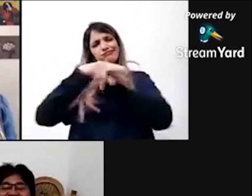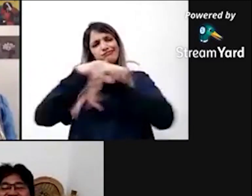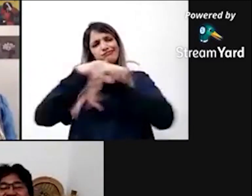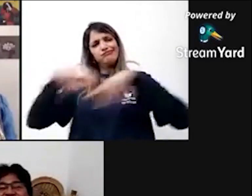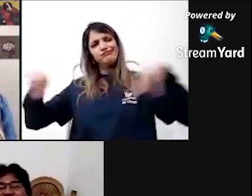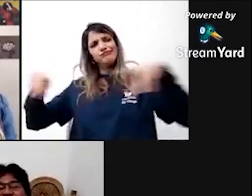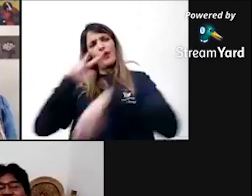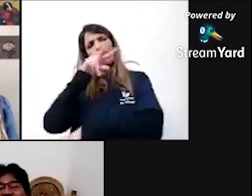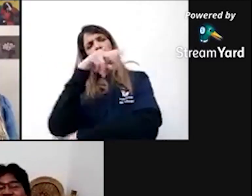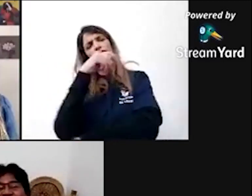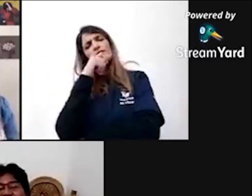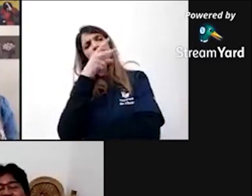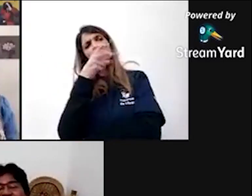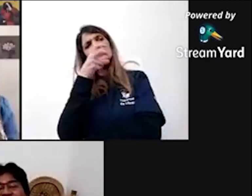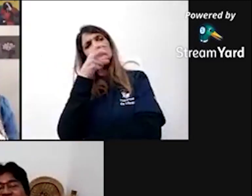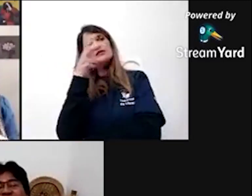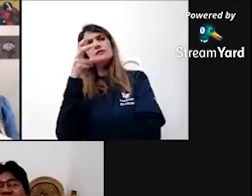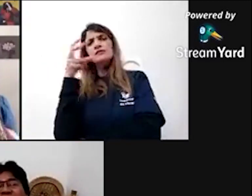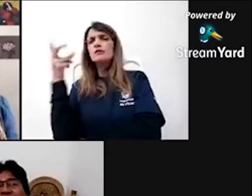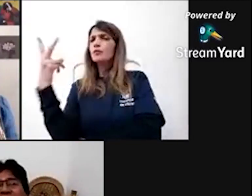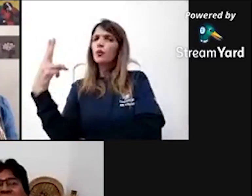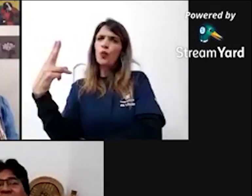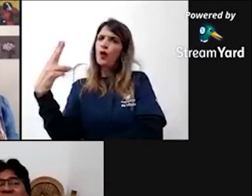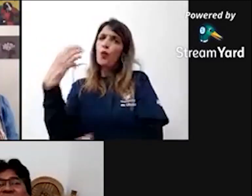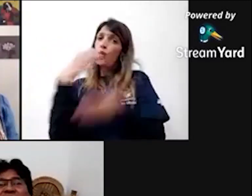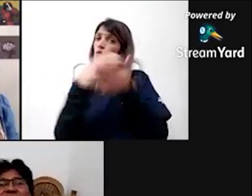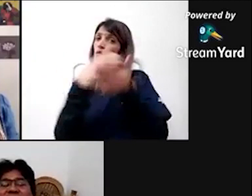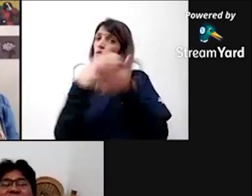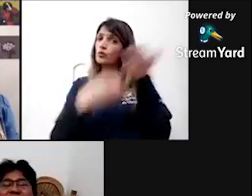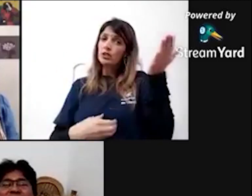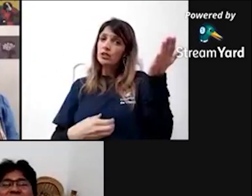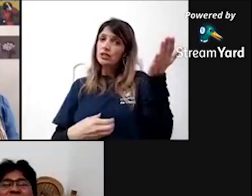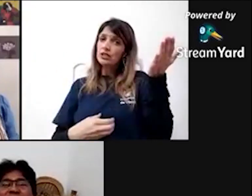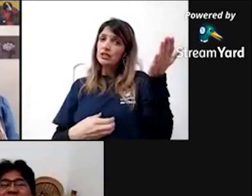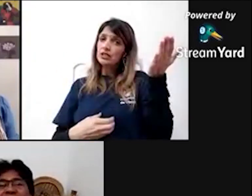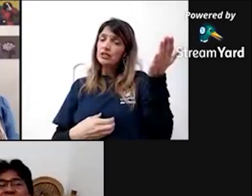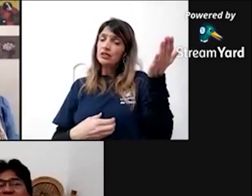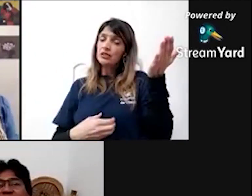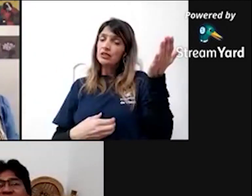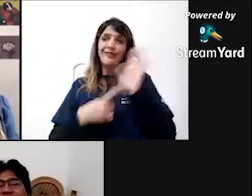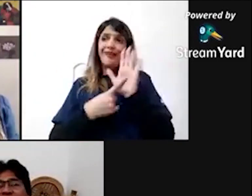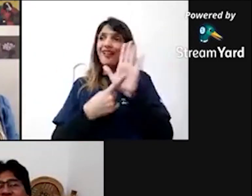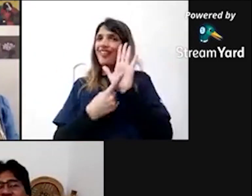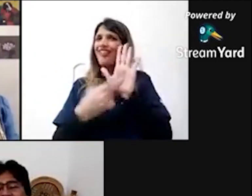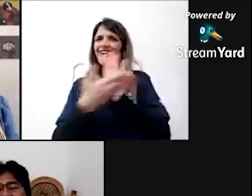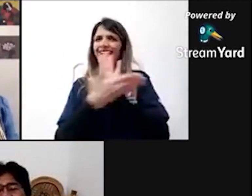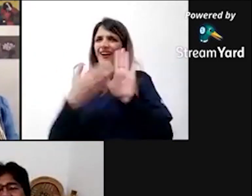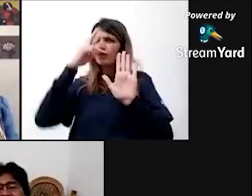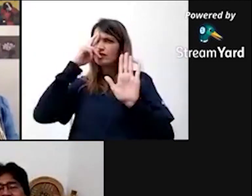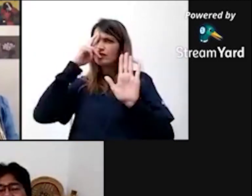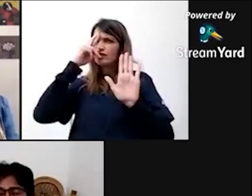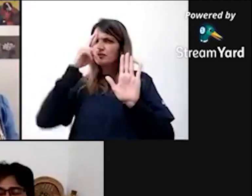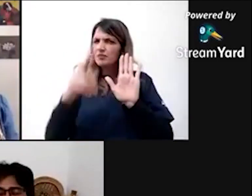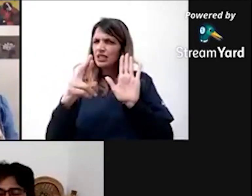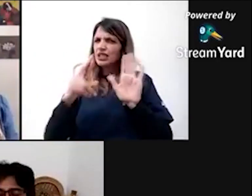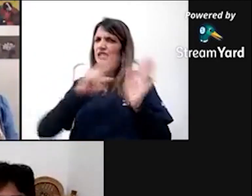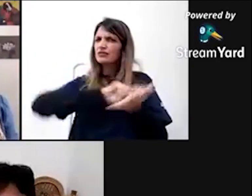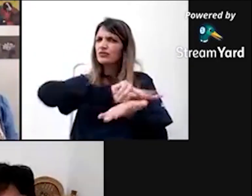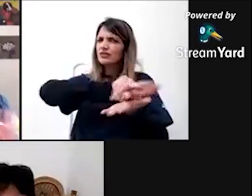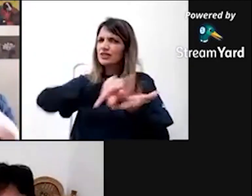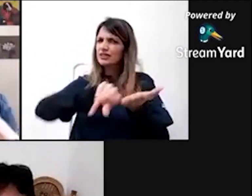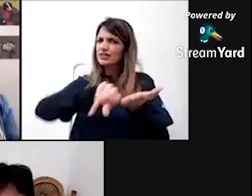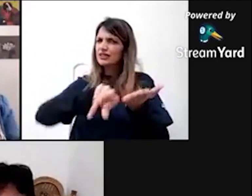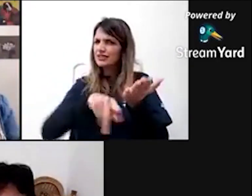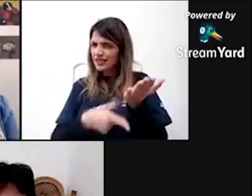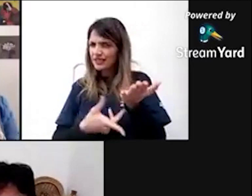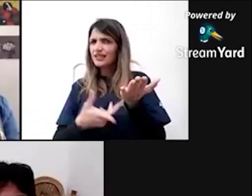mesma coisa. O currículo da Cidade da Educação Infantil está lá posto, sobre o respeito, sobre a diversidade, sobre...